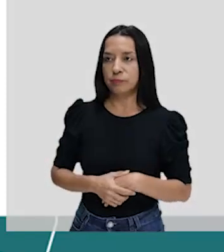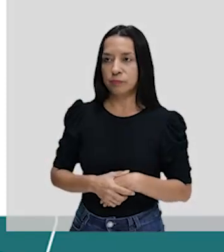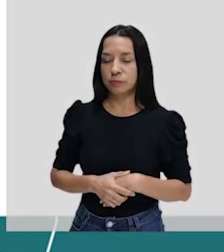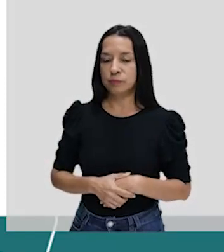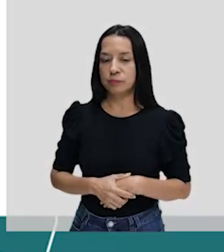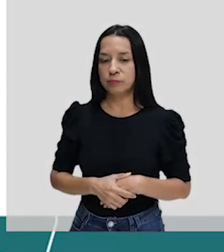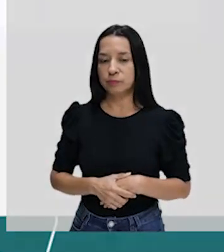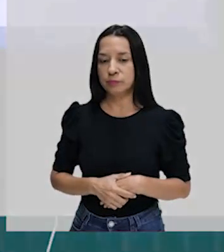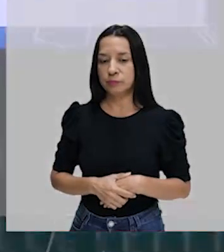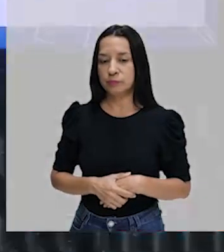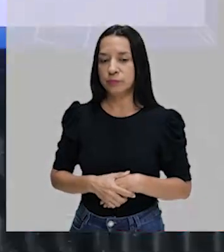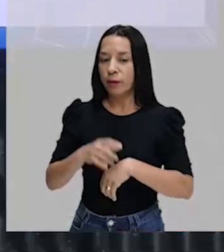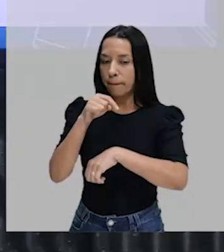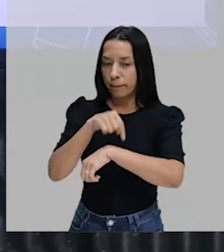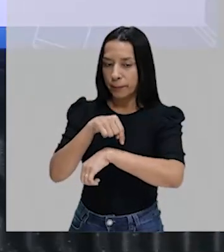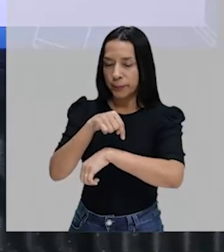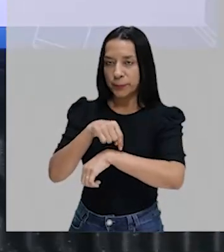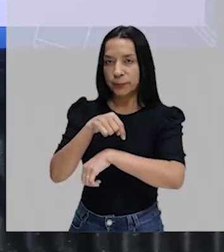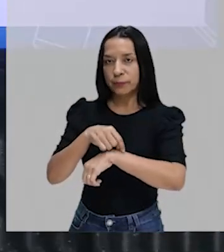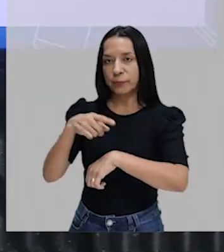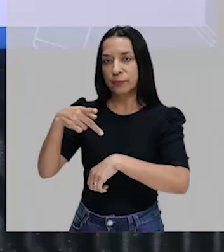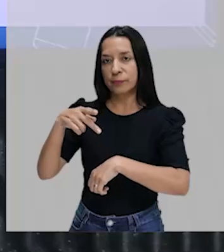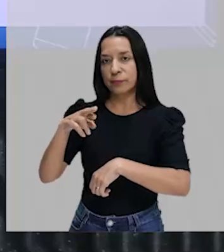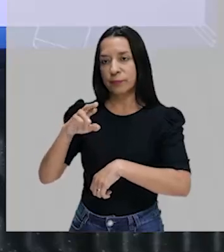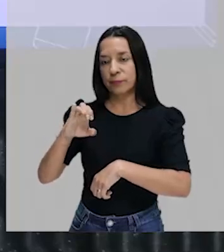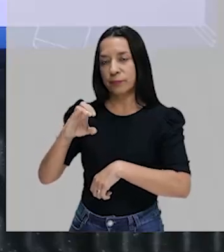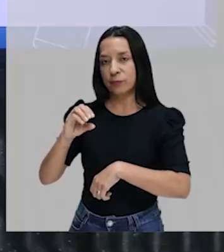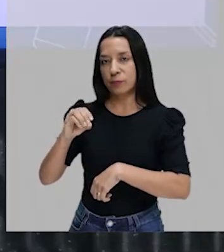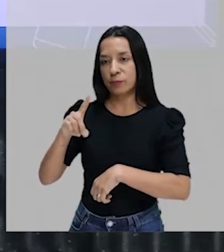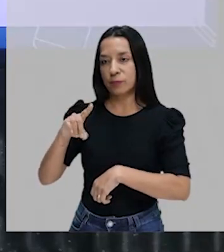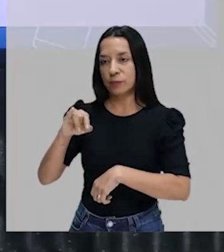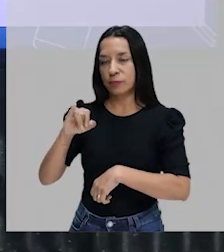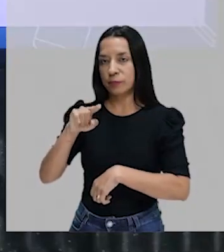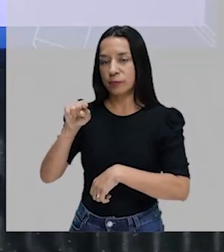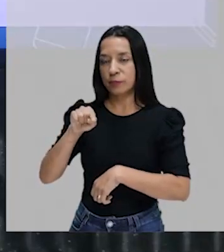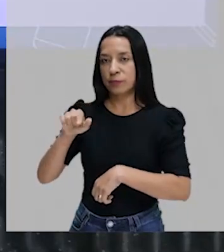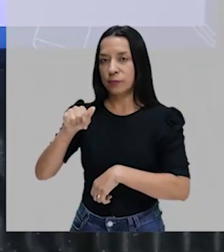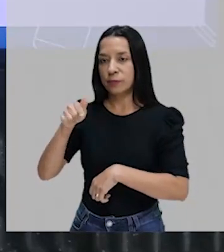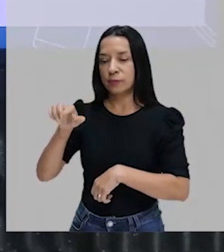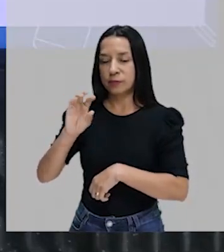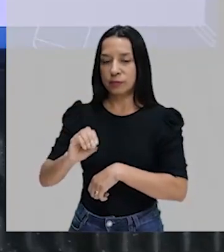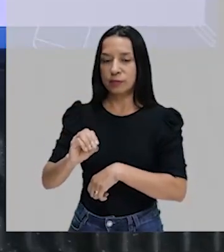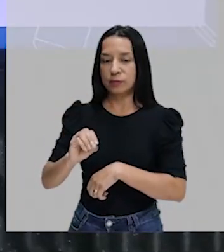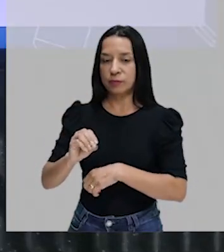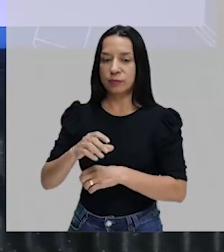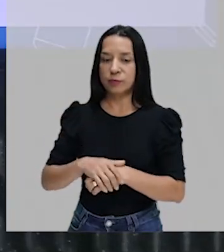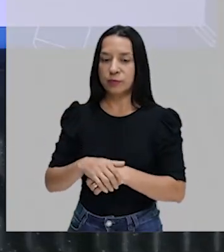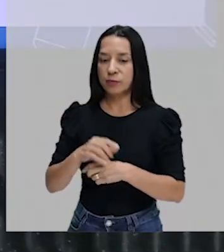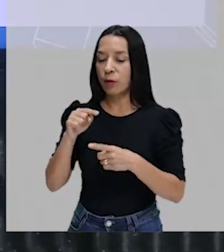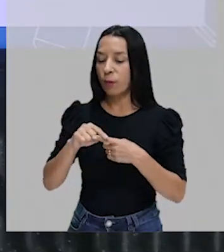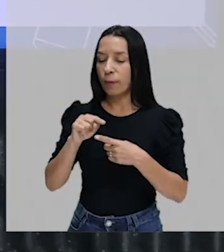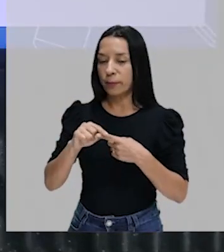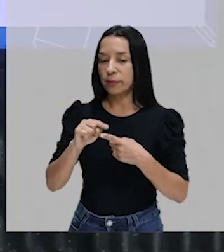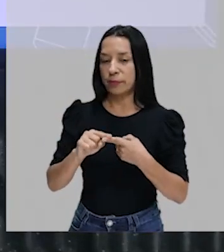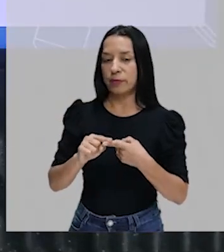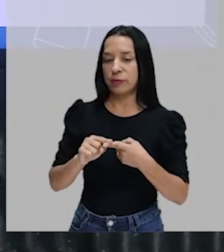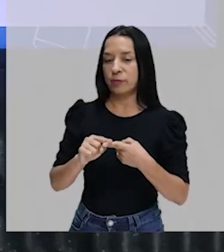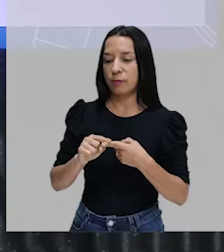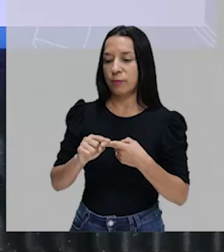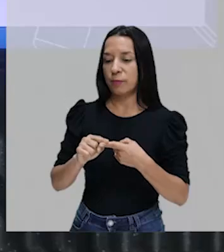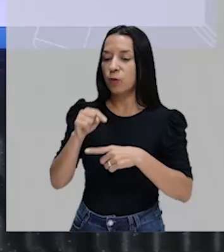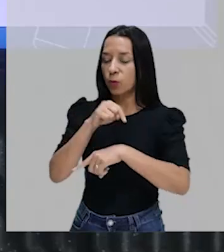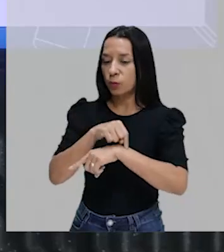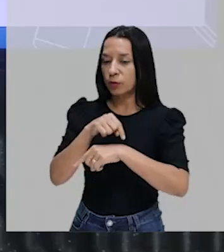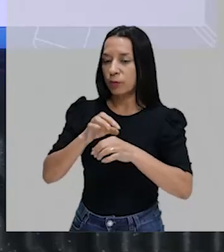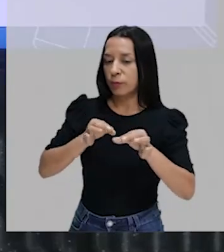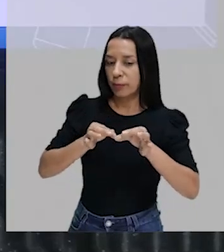Aí vamos para a periodização. A periodização ela se divide em 3 períodos, como eu falei para vocês, né? É o período preparatório,